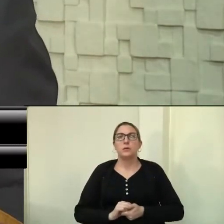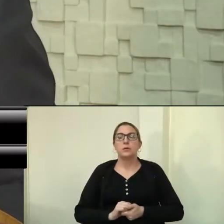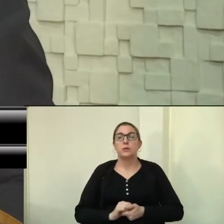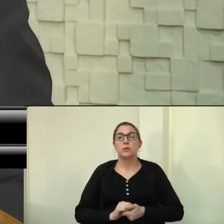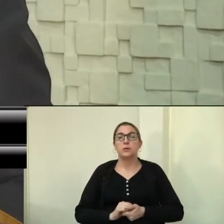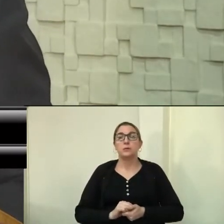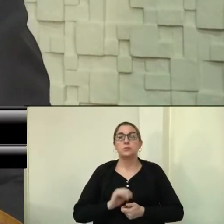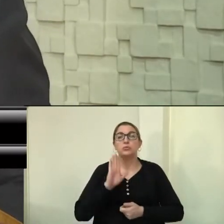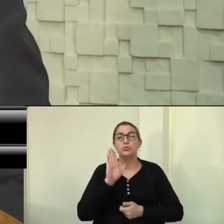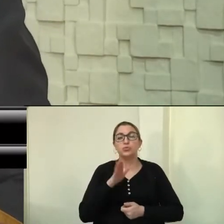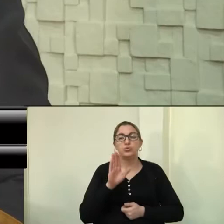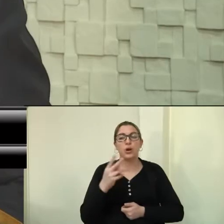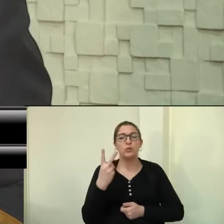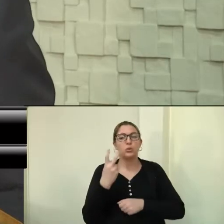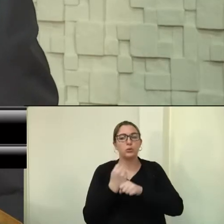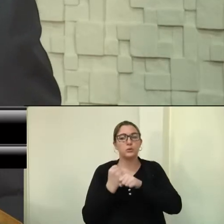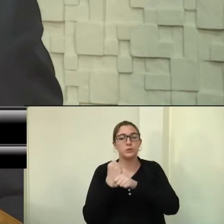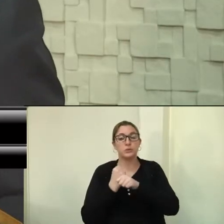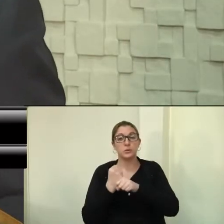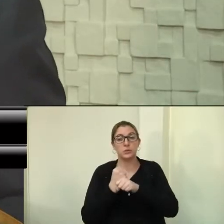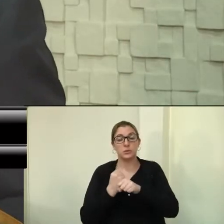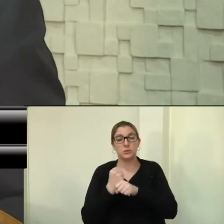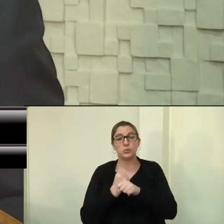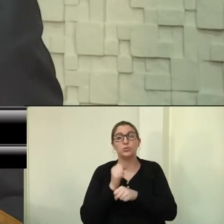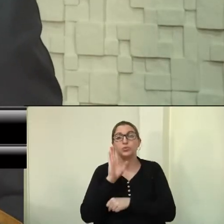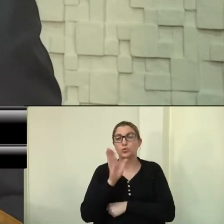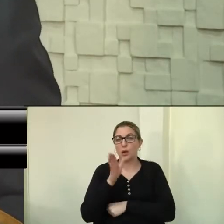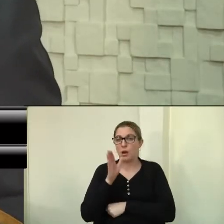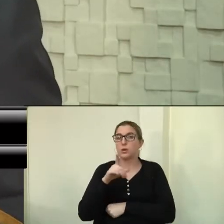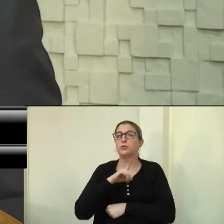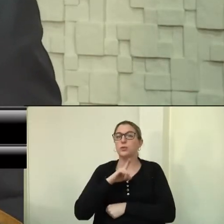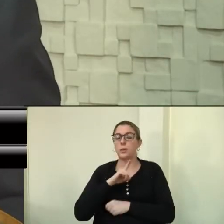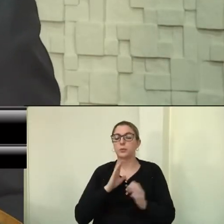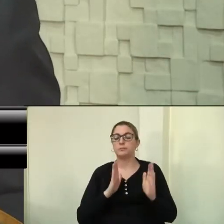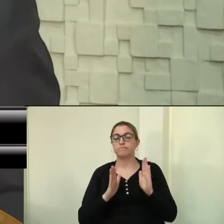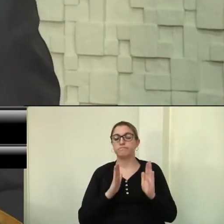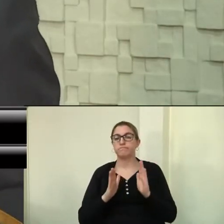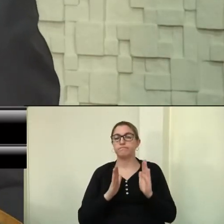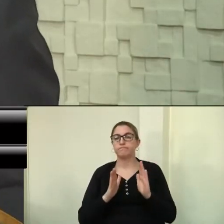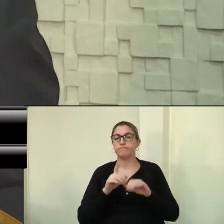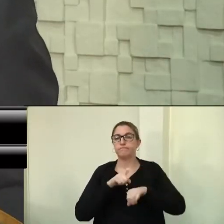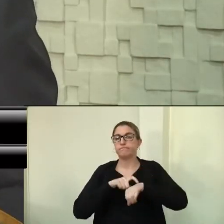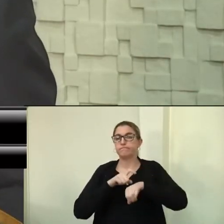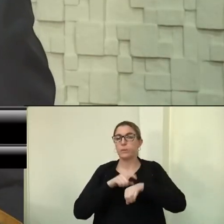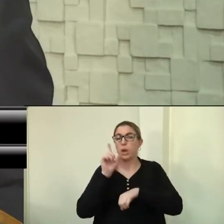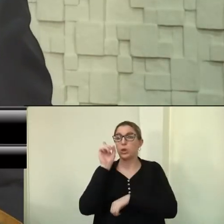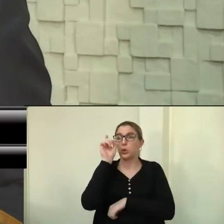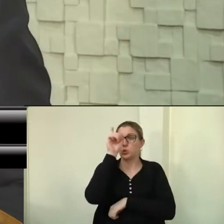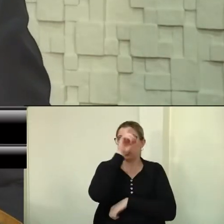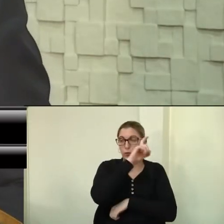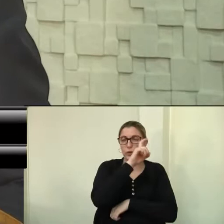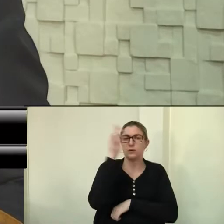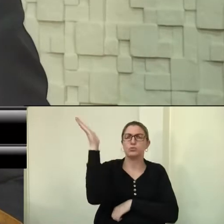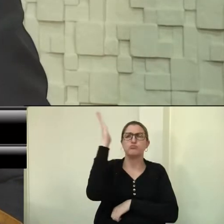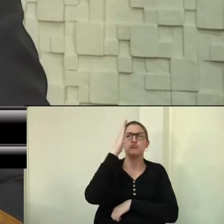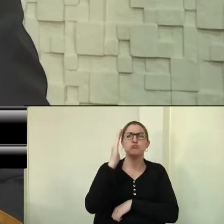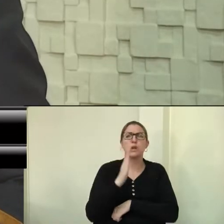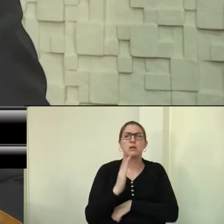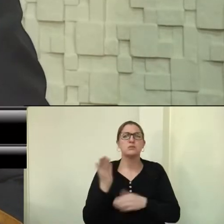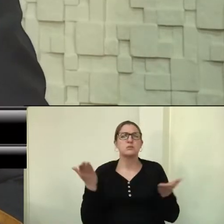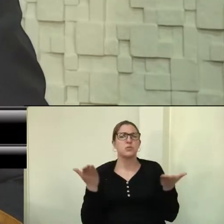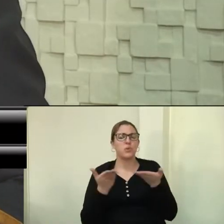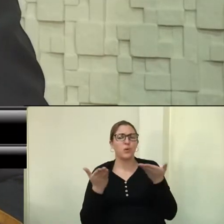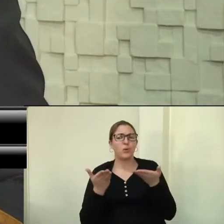praticamente quase 2 anos, já passamos por momentos bem difíceis. Todo o Brasil passa por